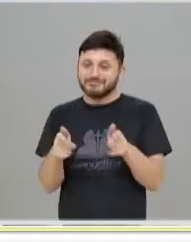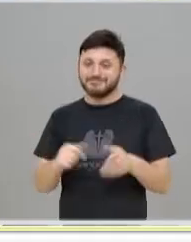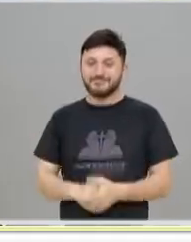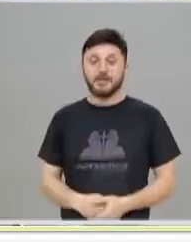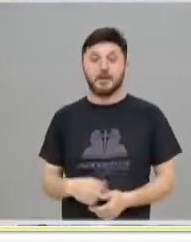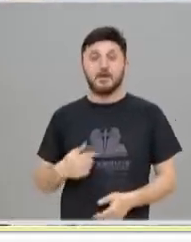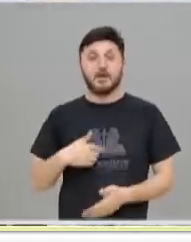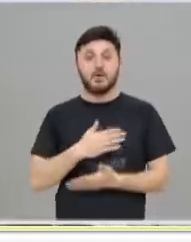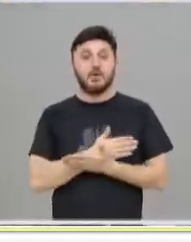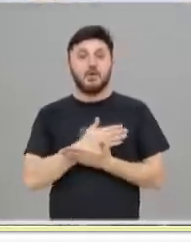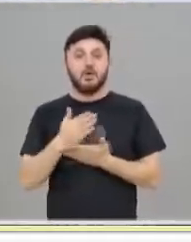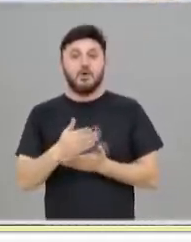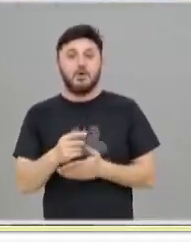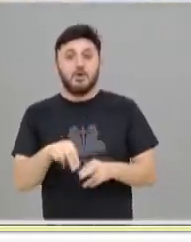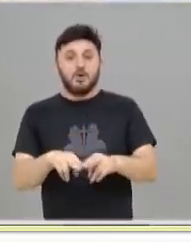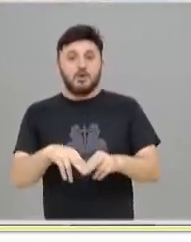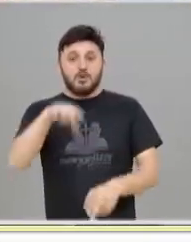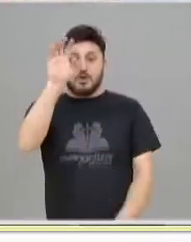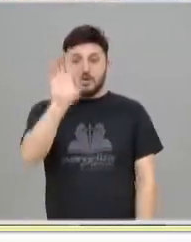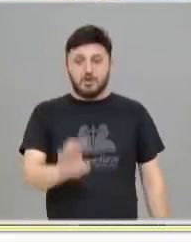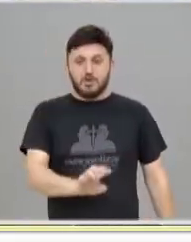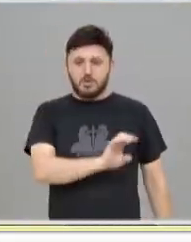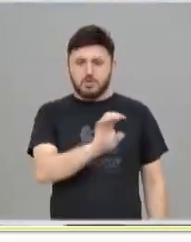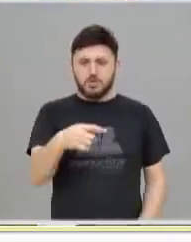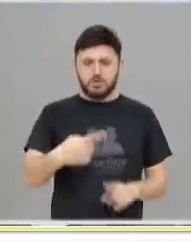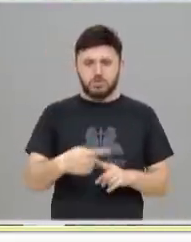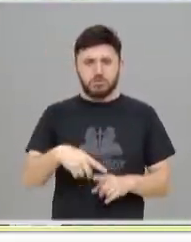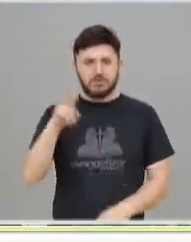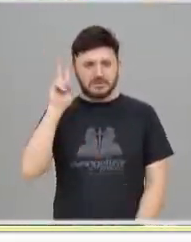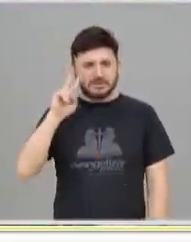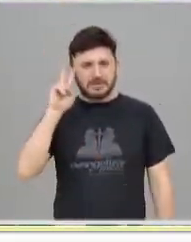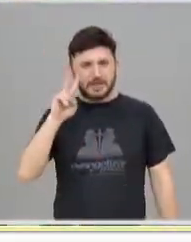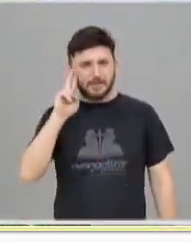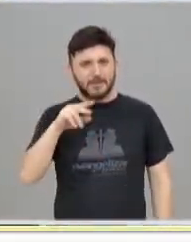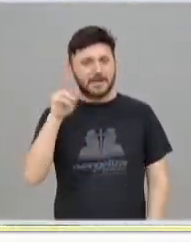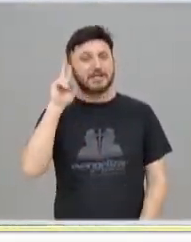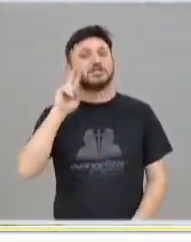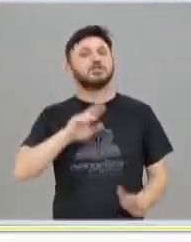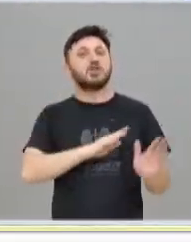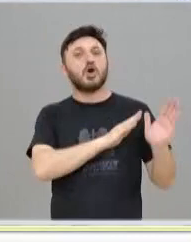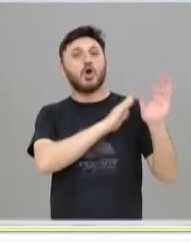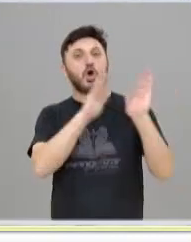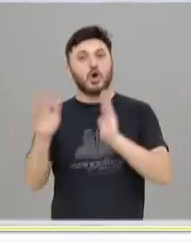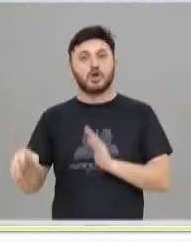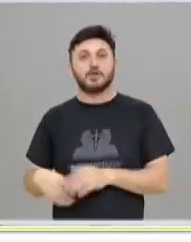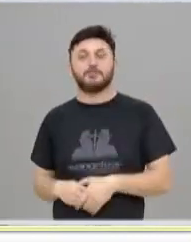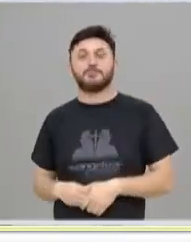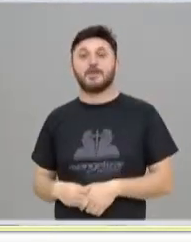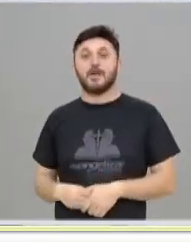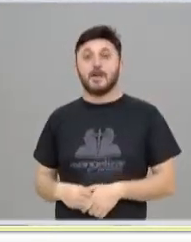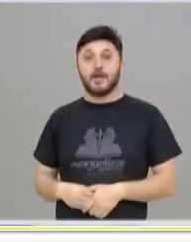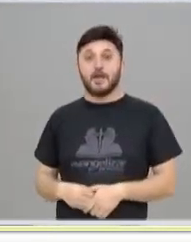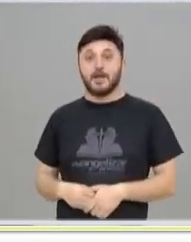A começar pelo Evangelho, que fala que eles estavam andando.